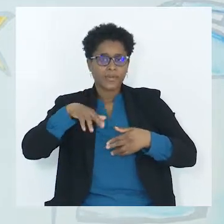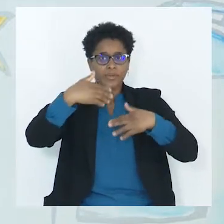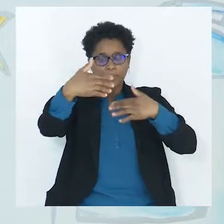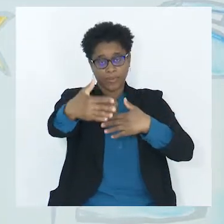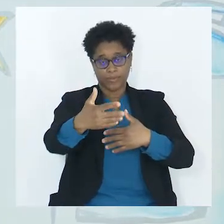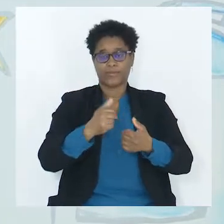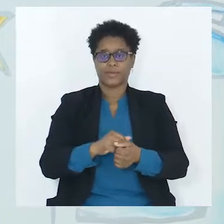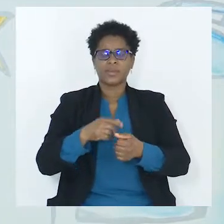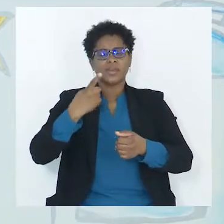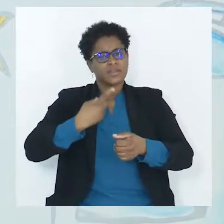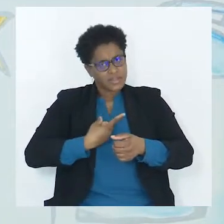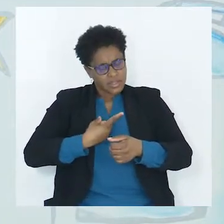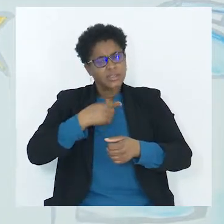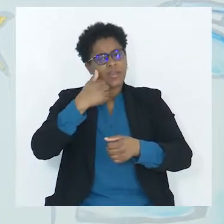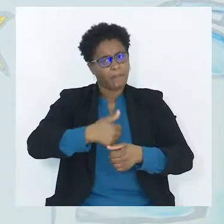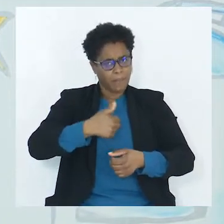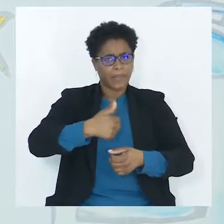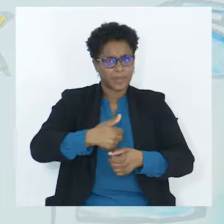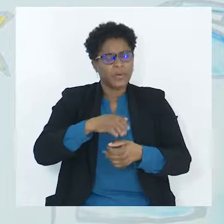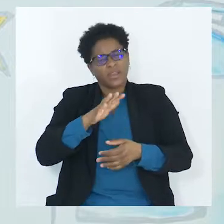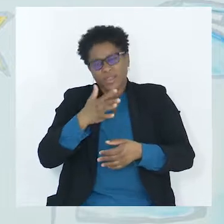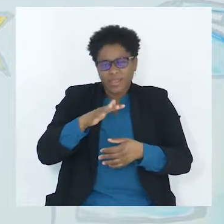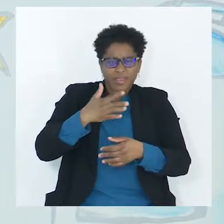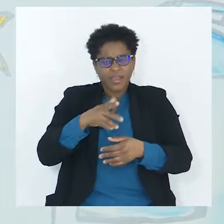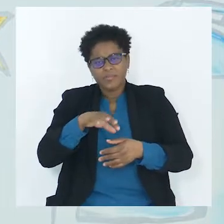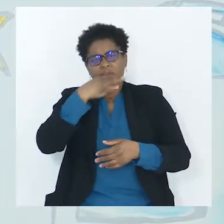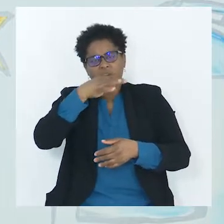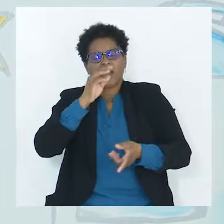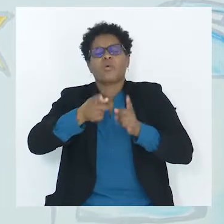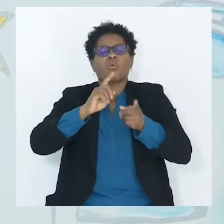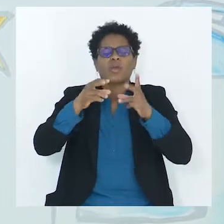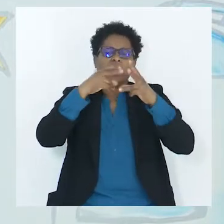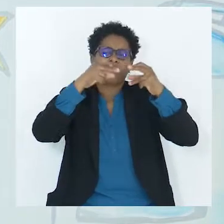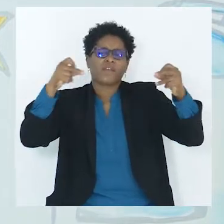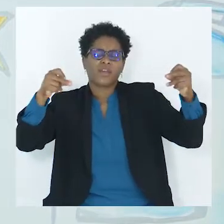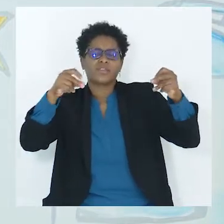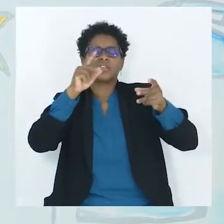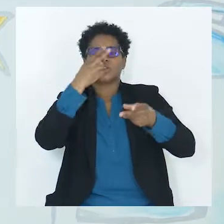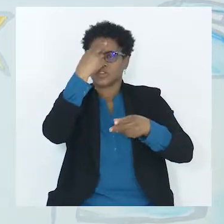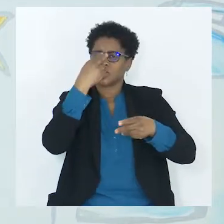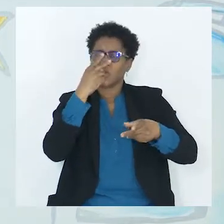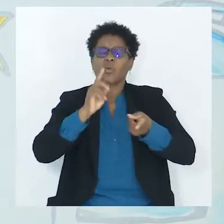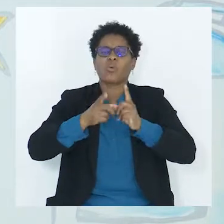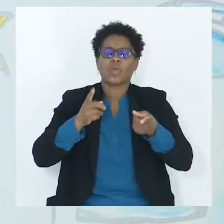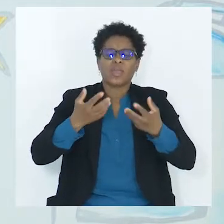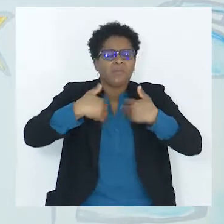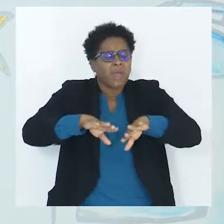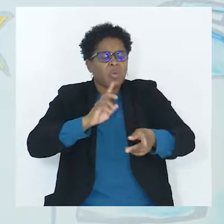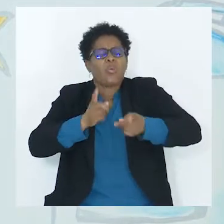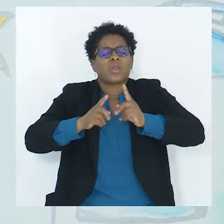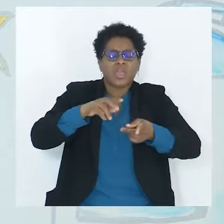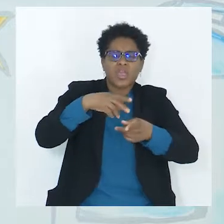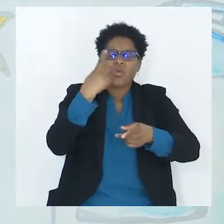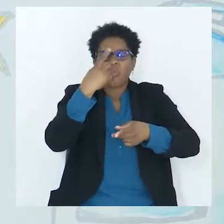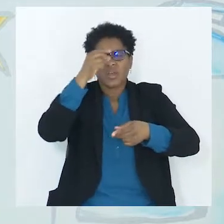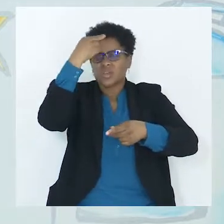desta perspectiva, seria justo tentarmos definir o conceito da história. Mas o que